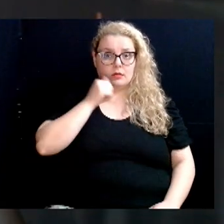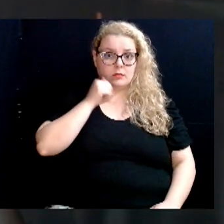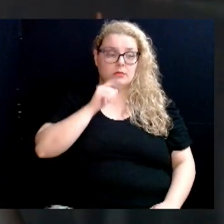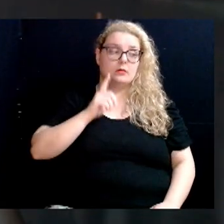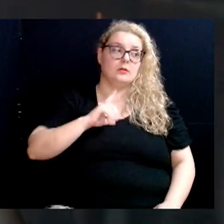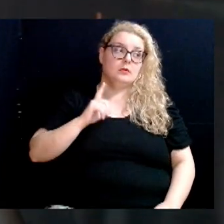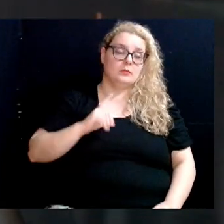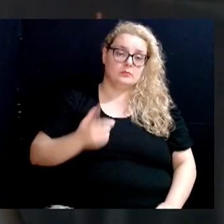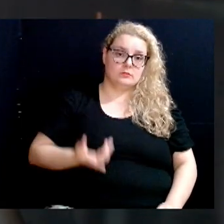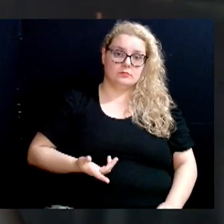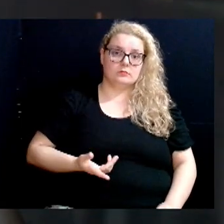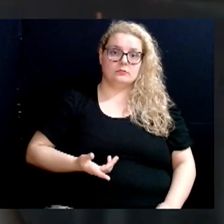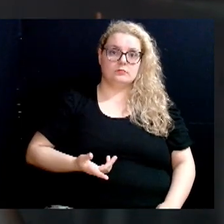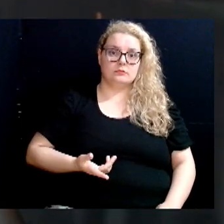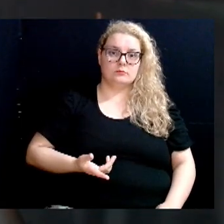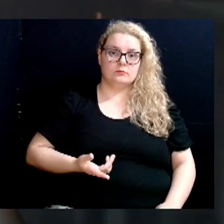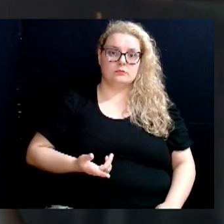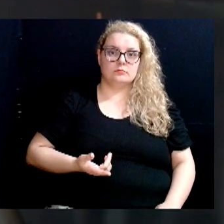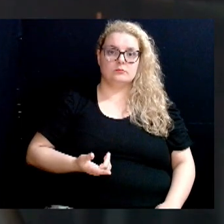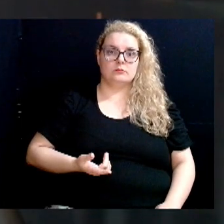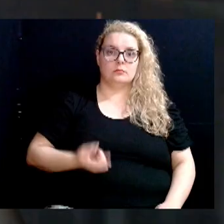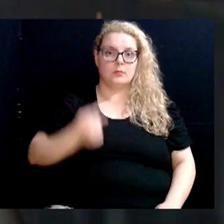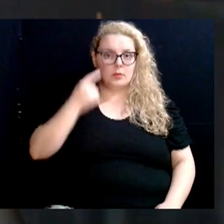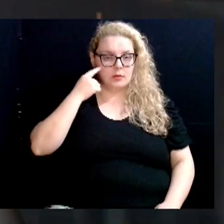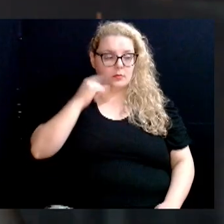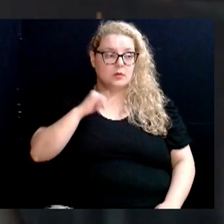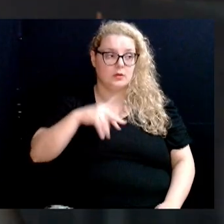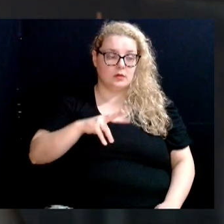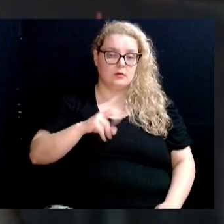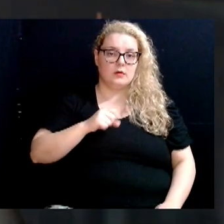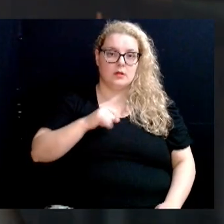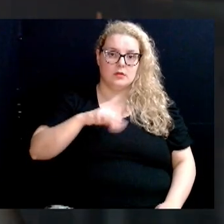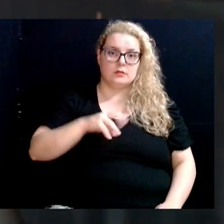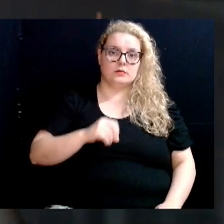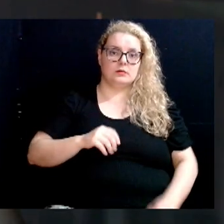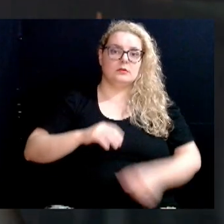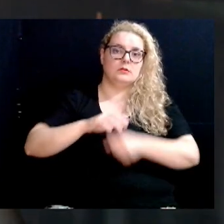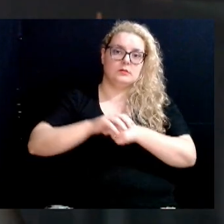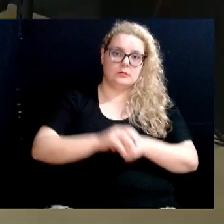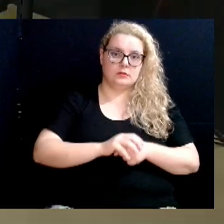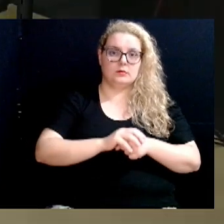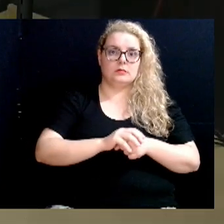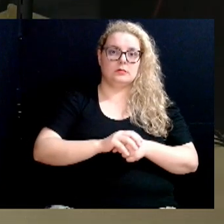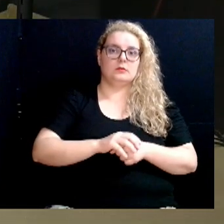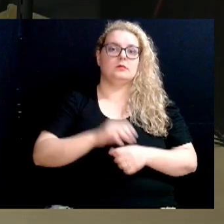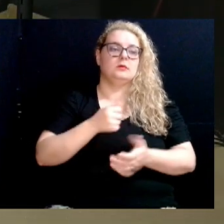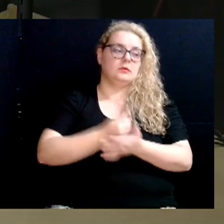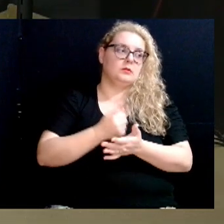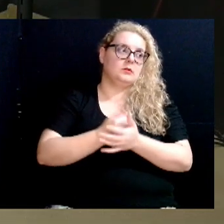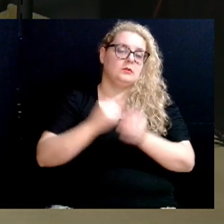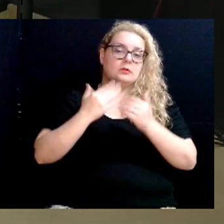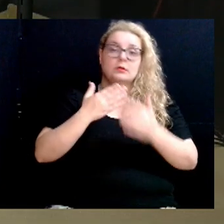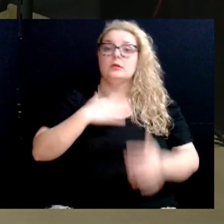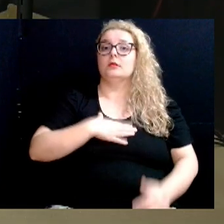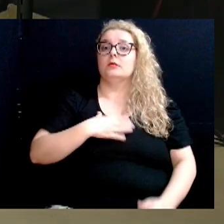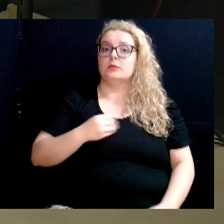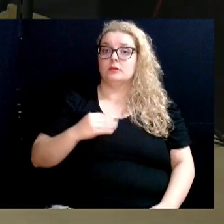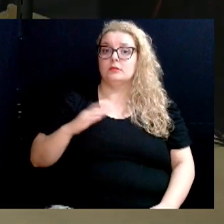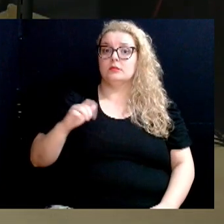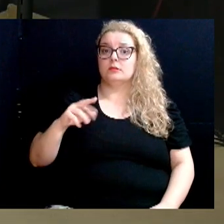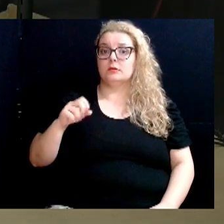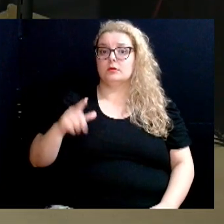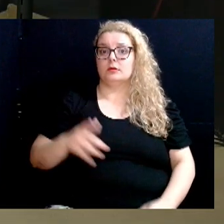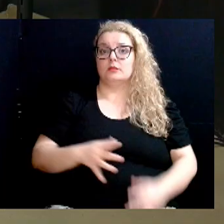um pensamento invasivo de cobrança que acompanha de maneira mais consistente. E os filhos, Carol? Como os filhos? ficam